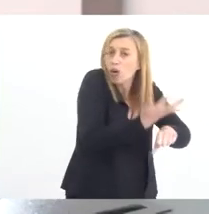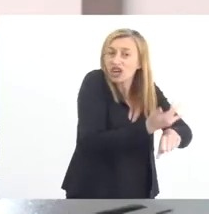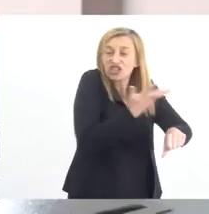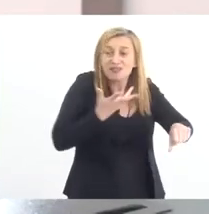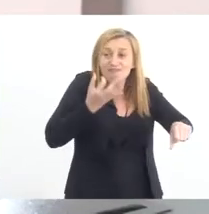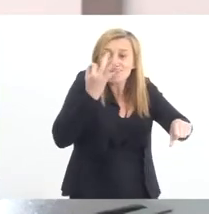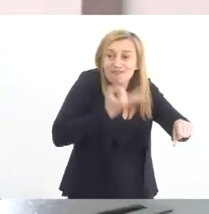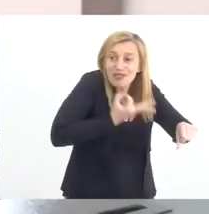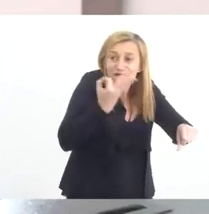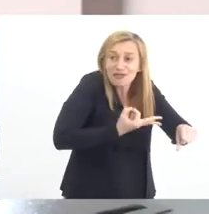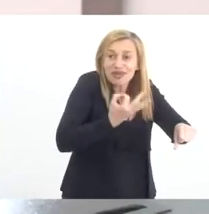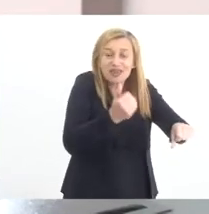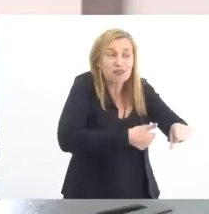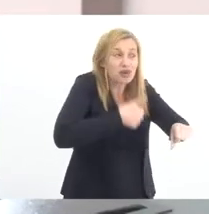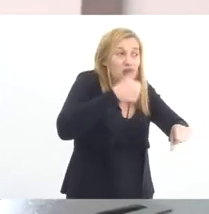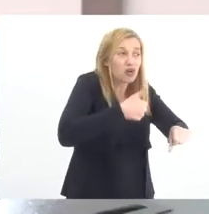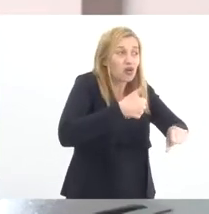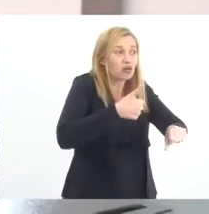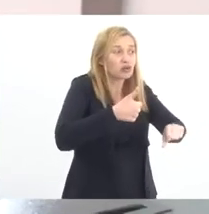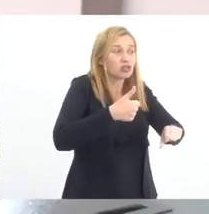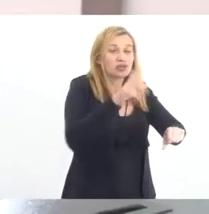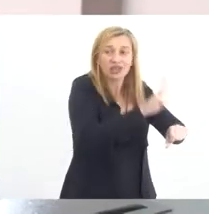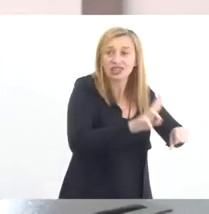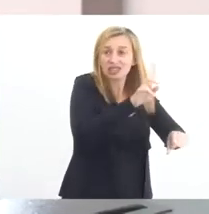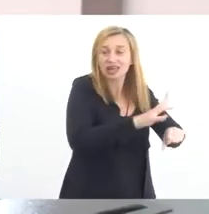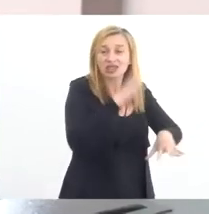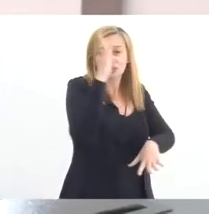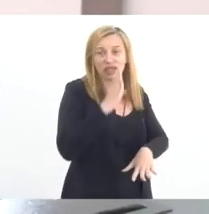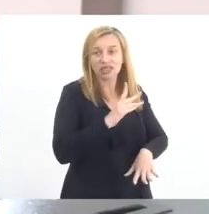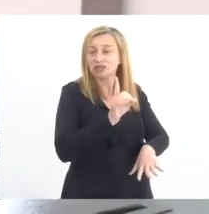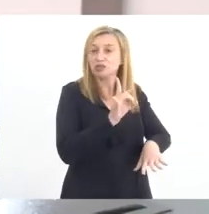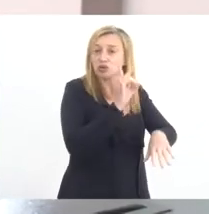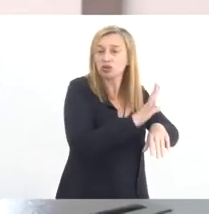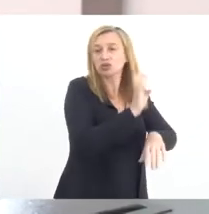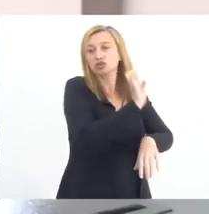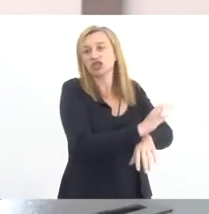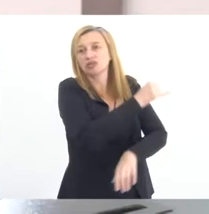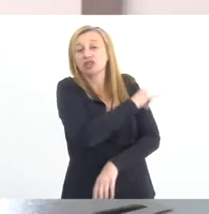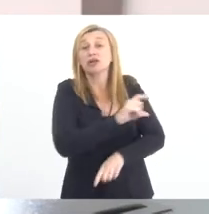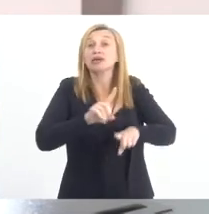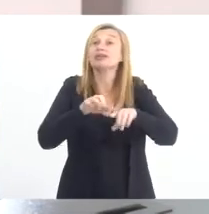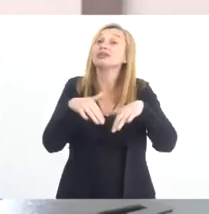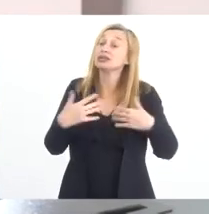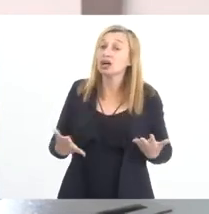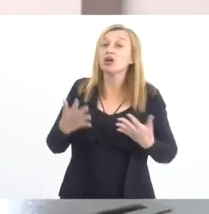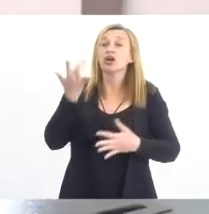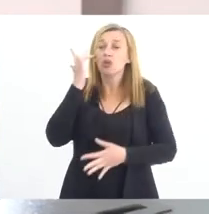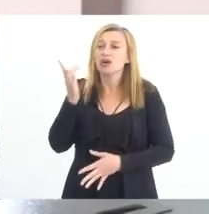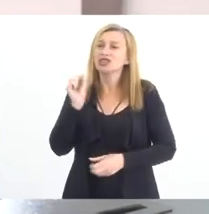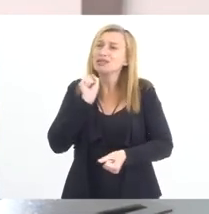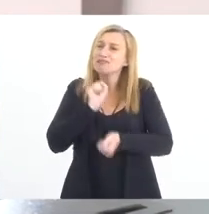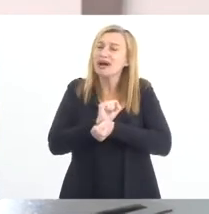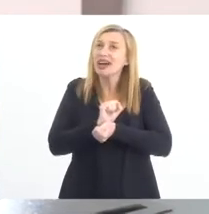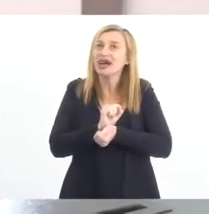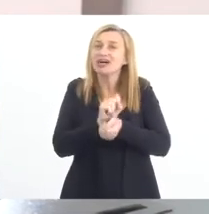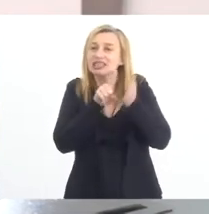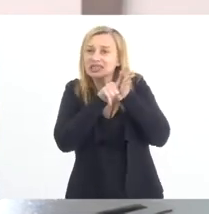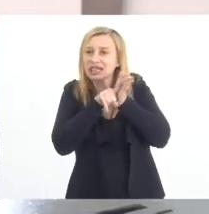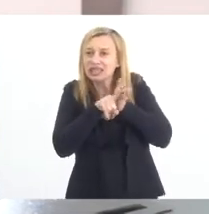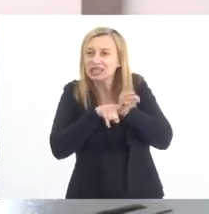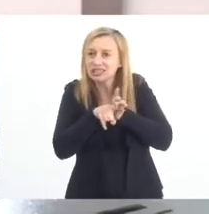É uma das maiores universidades do Brasil, não só do Estado do Rio de Janeiro. Então, eu acho que a gente tem que parar e